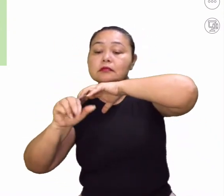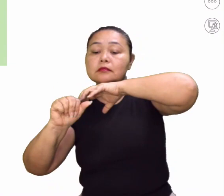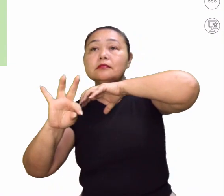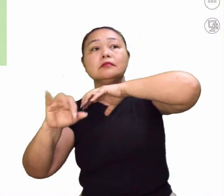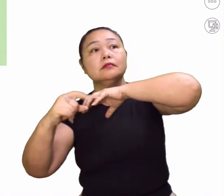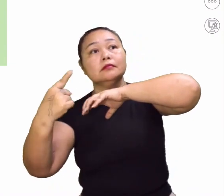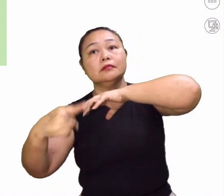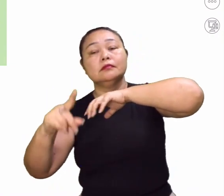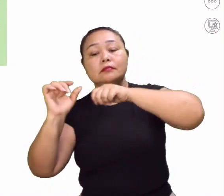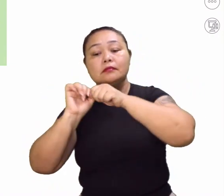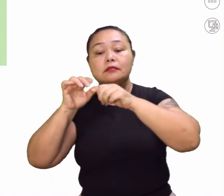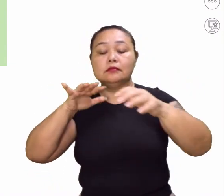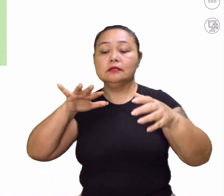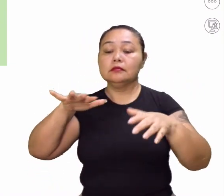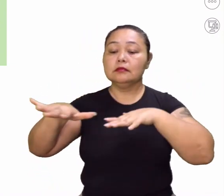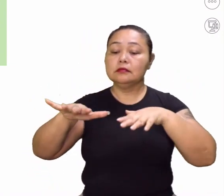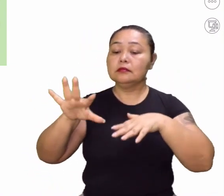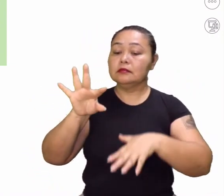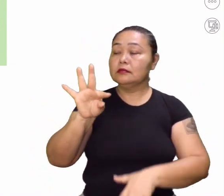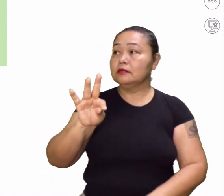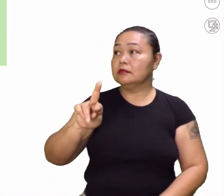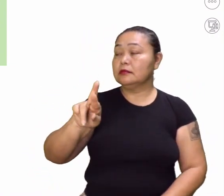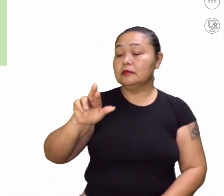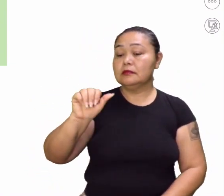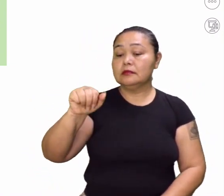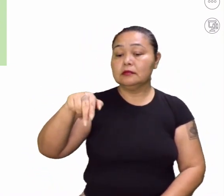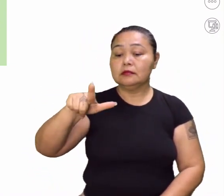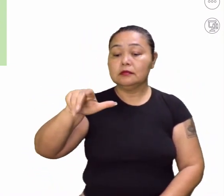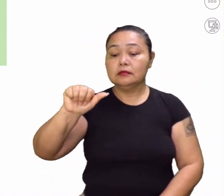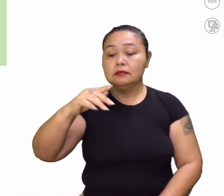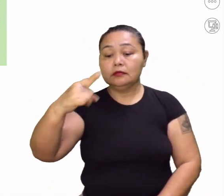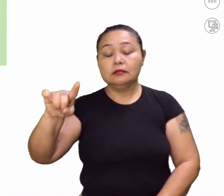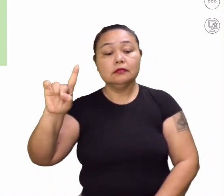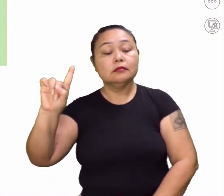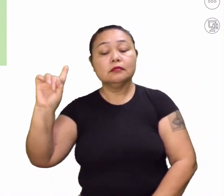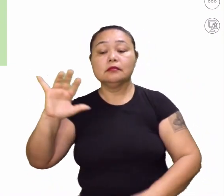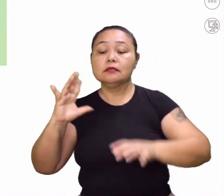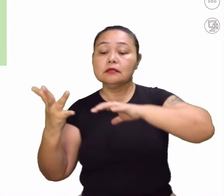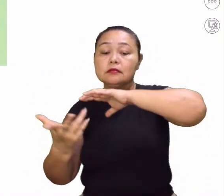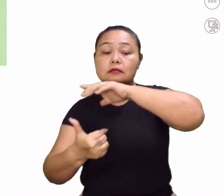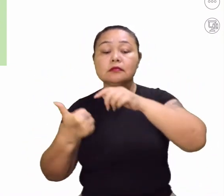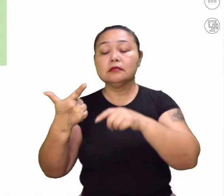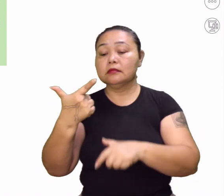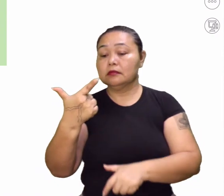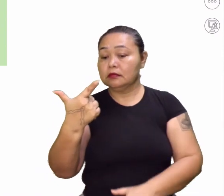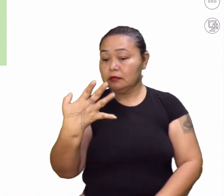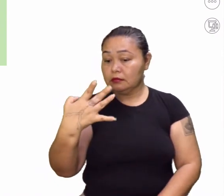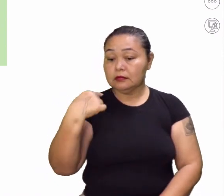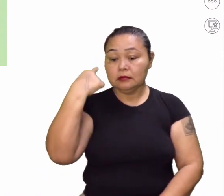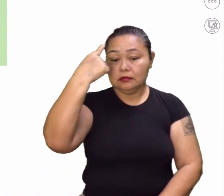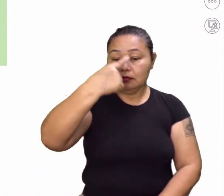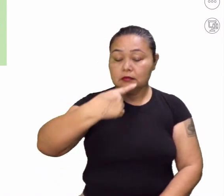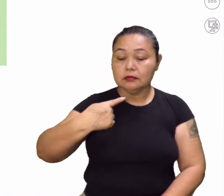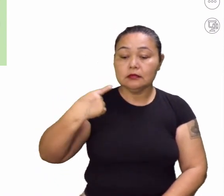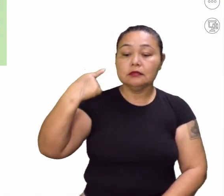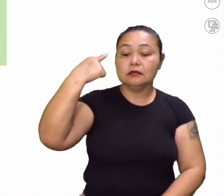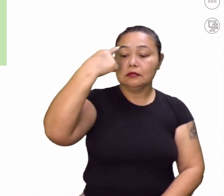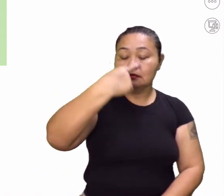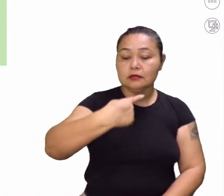o movimento de translação. Então, a Terra leva 24 horas